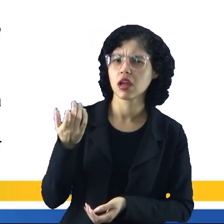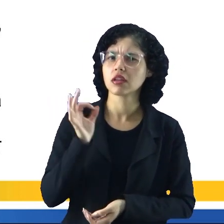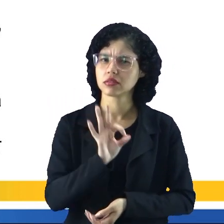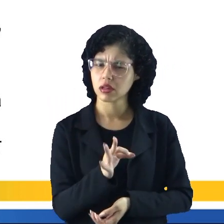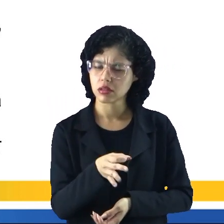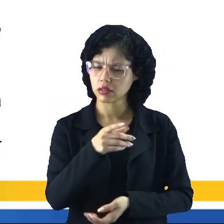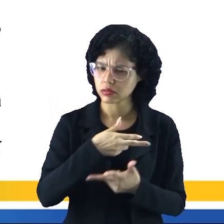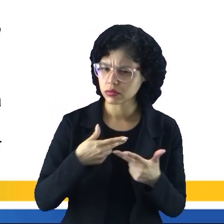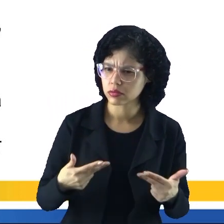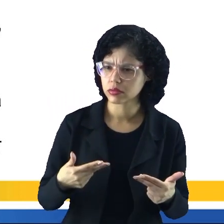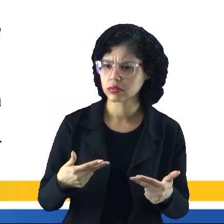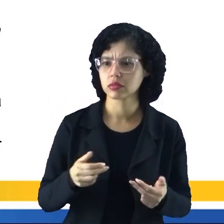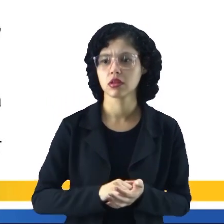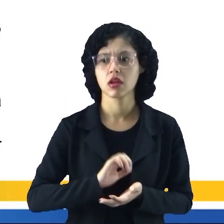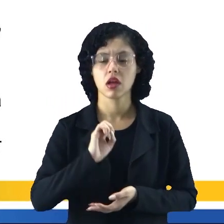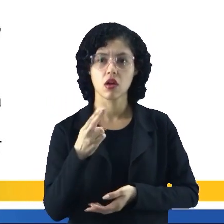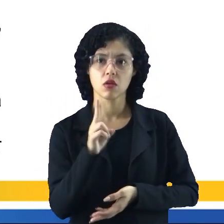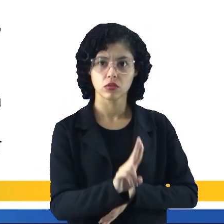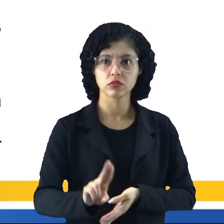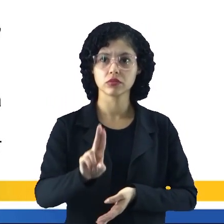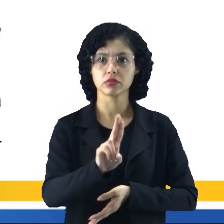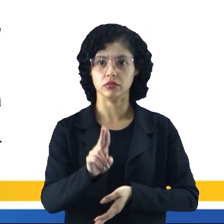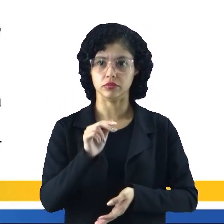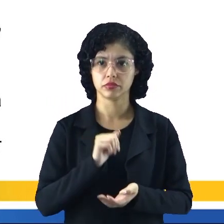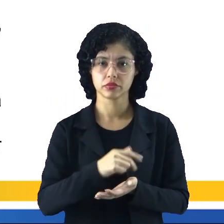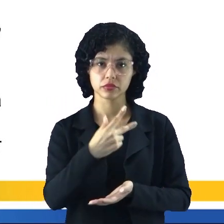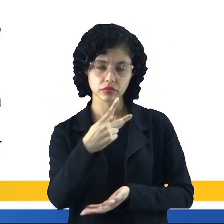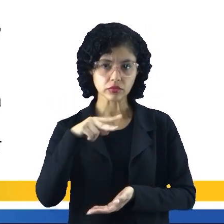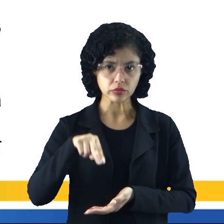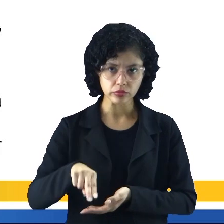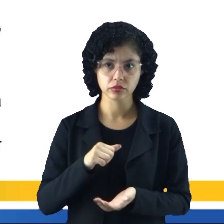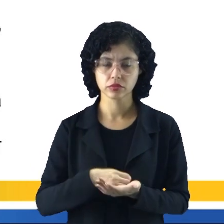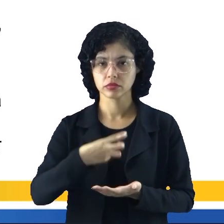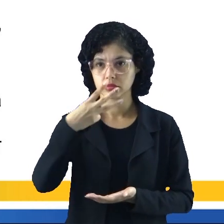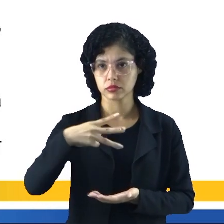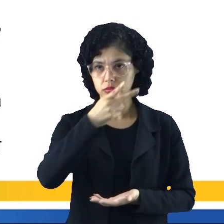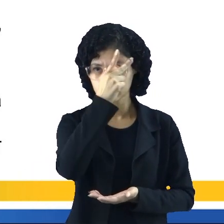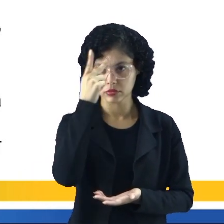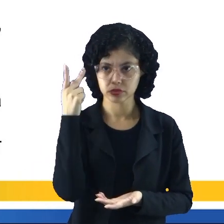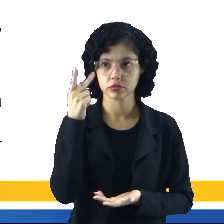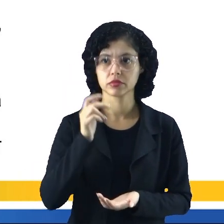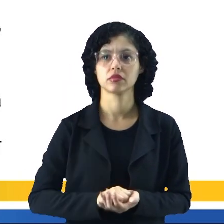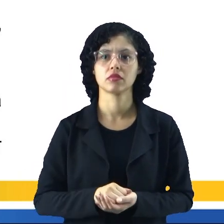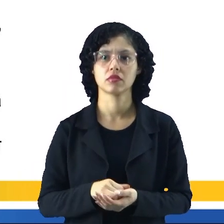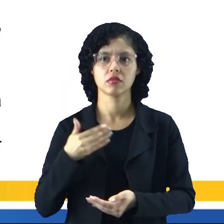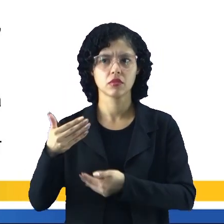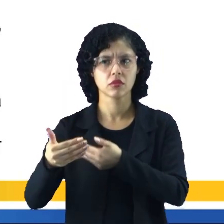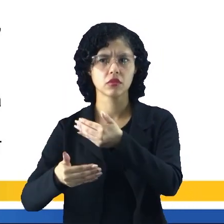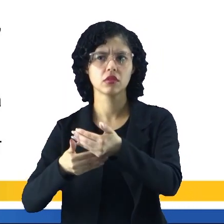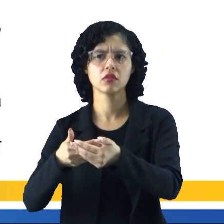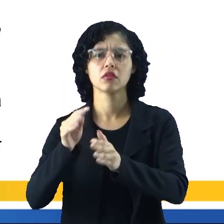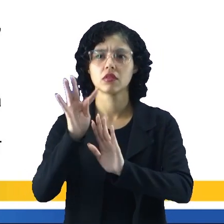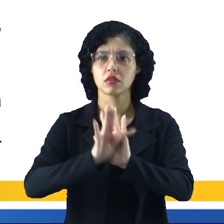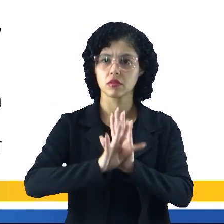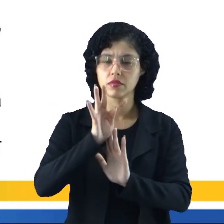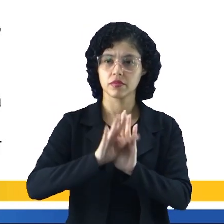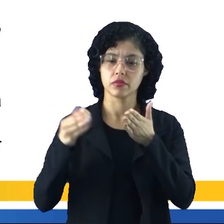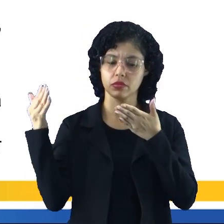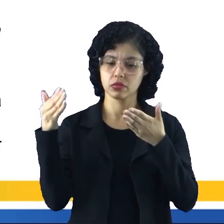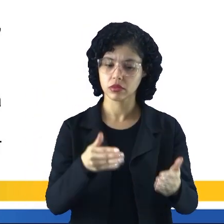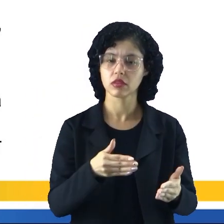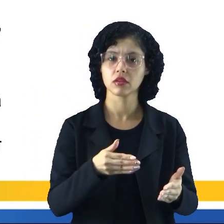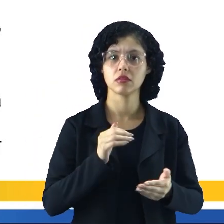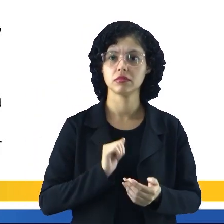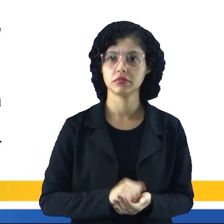acertar as coisas o uso do pronome de terceira pessoa ele ao longo do texto para fazer referência